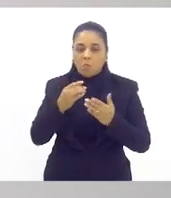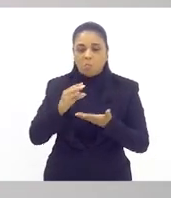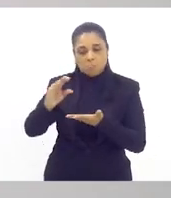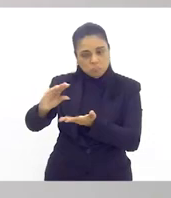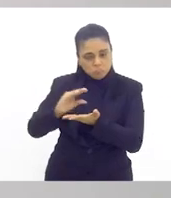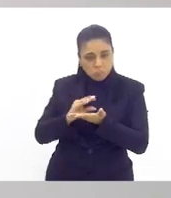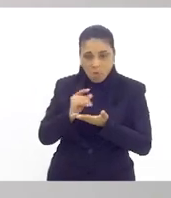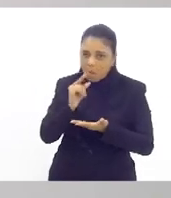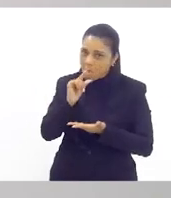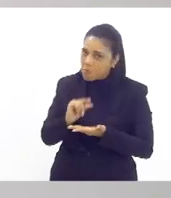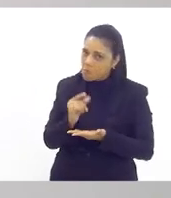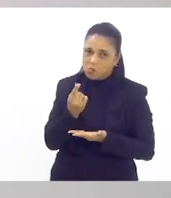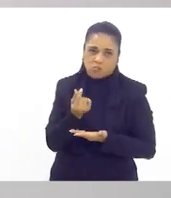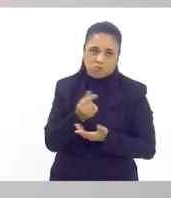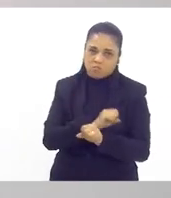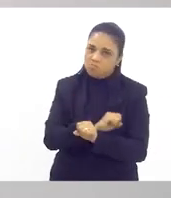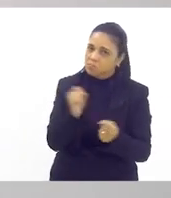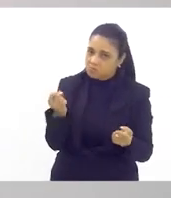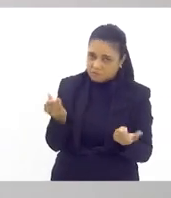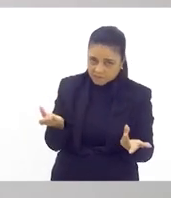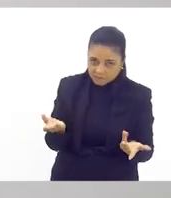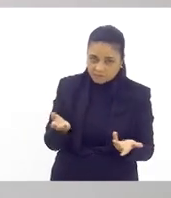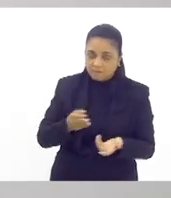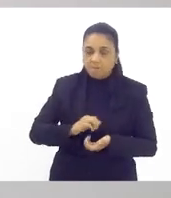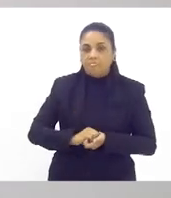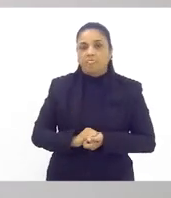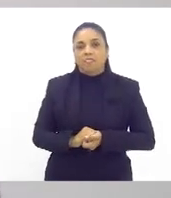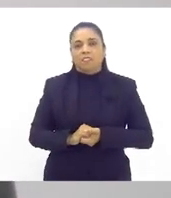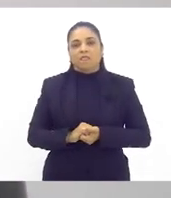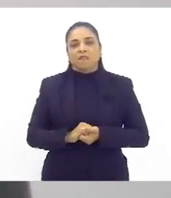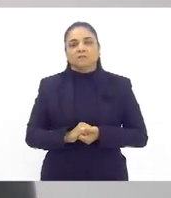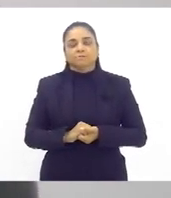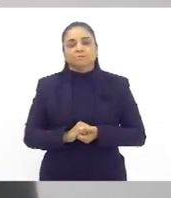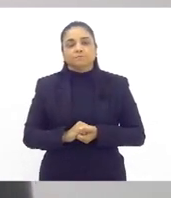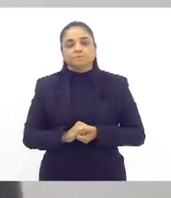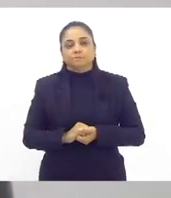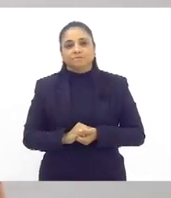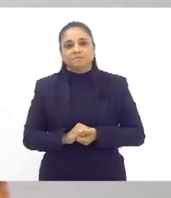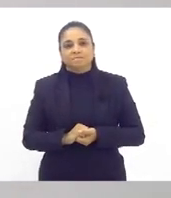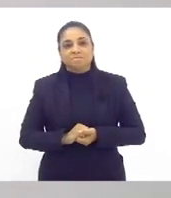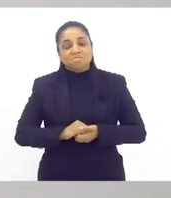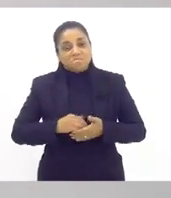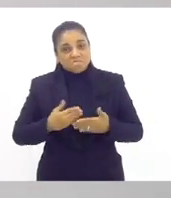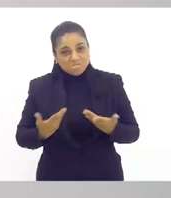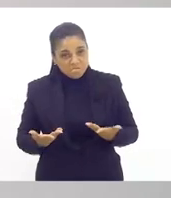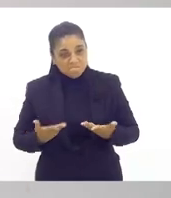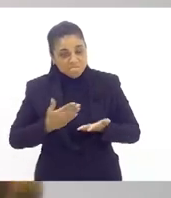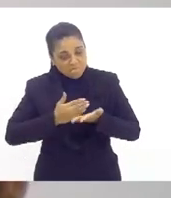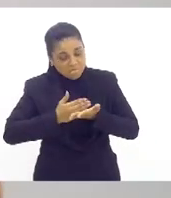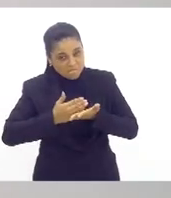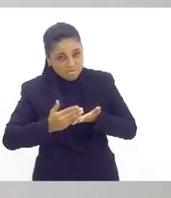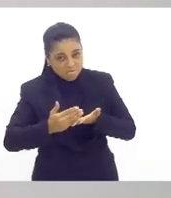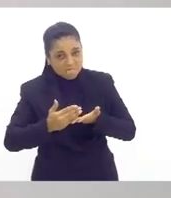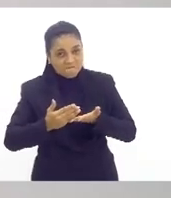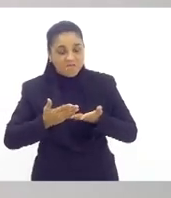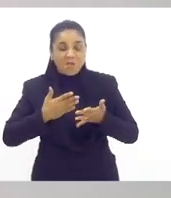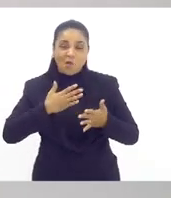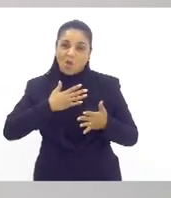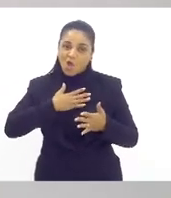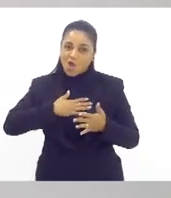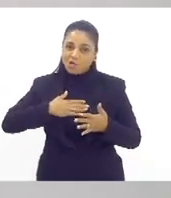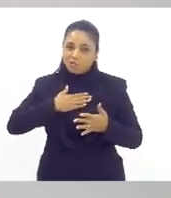pouco dinheiro então depois desse depois desse início né Eu gostaria de